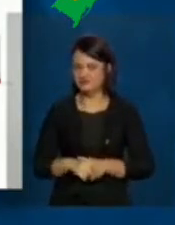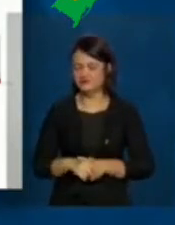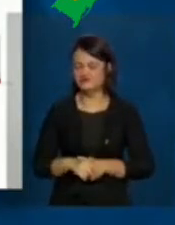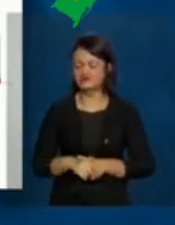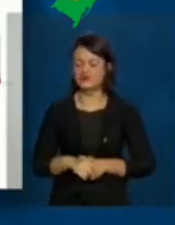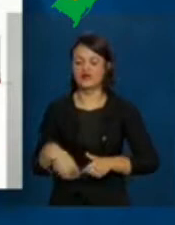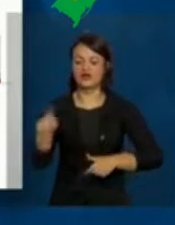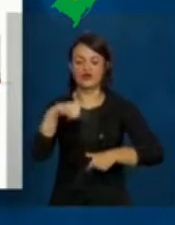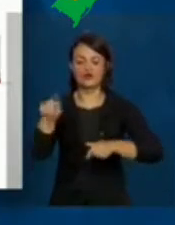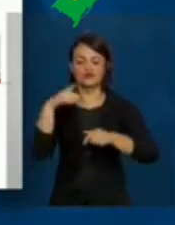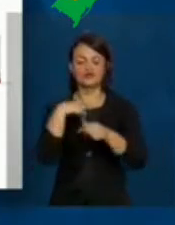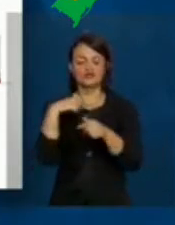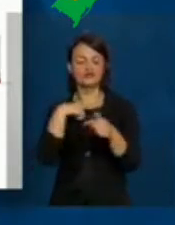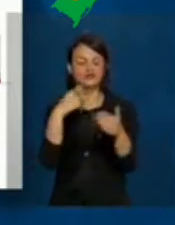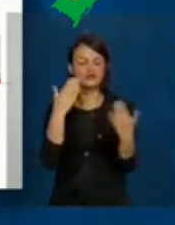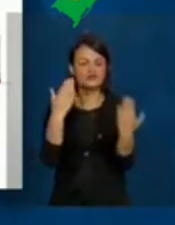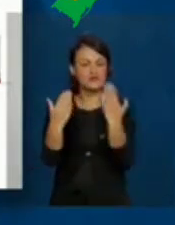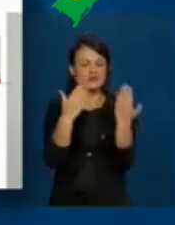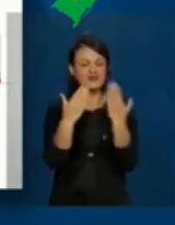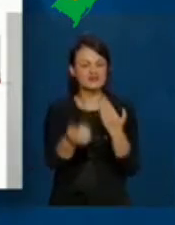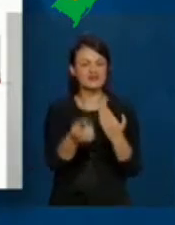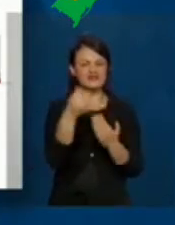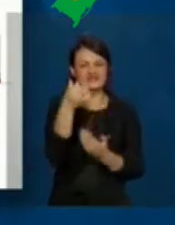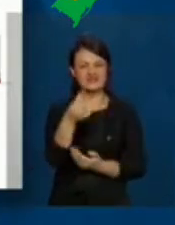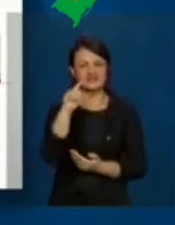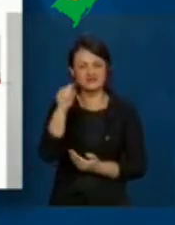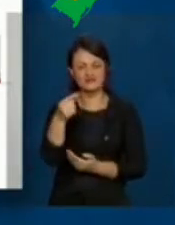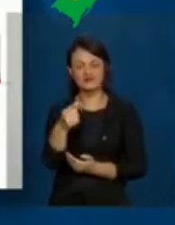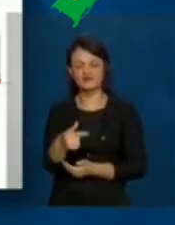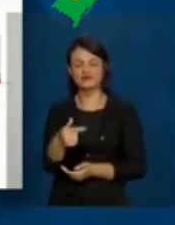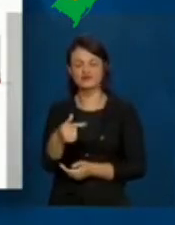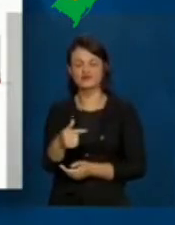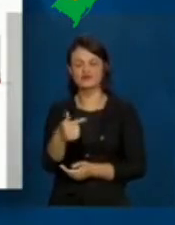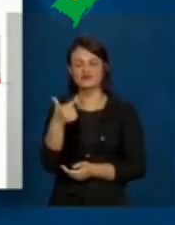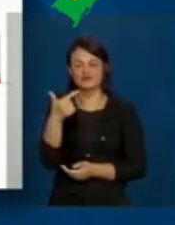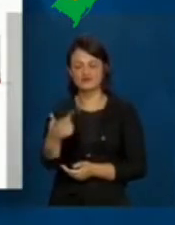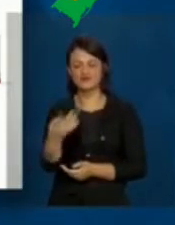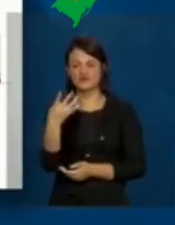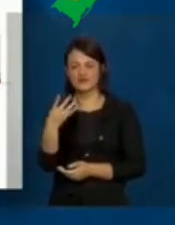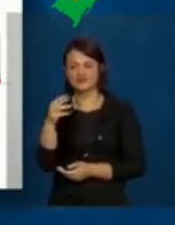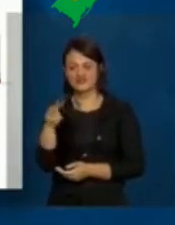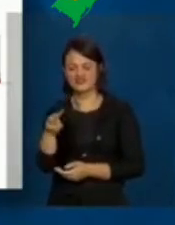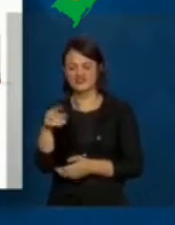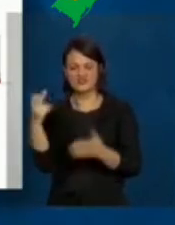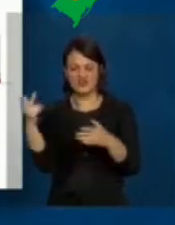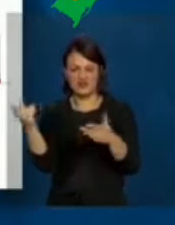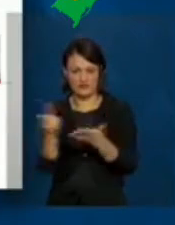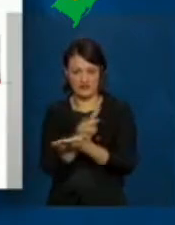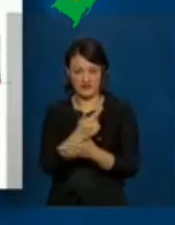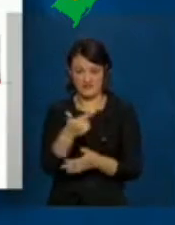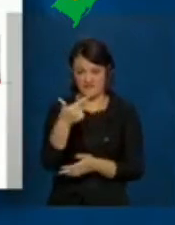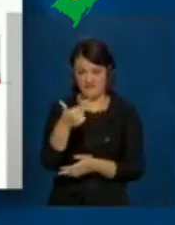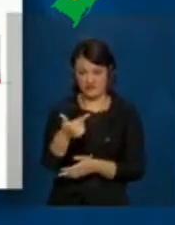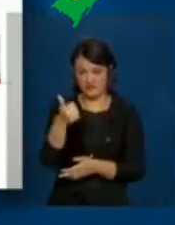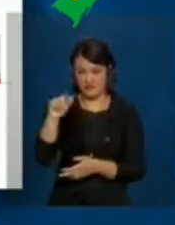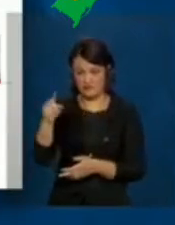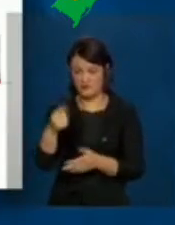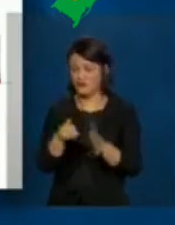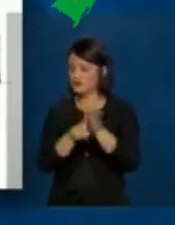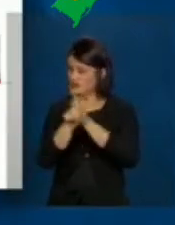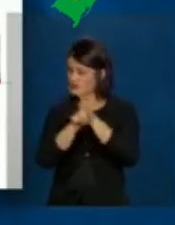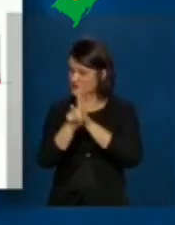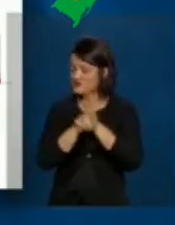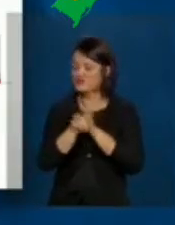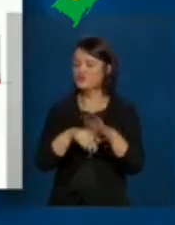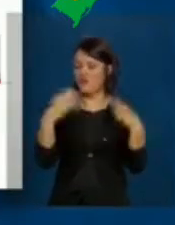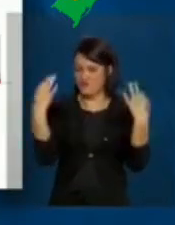Nós temos ali uma proporção de 6.043 casos de 21 mil em investigação,